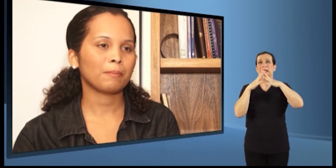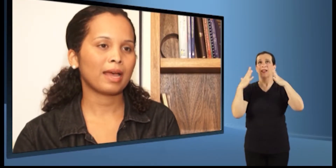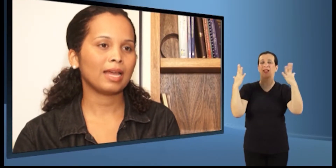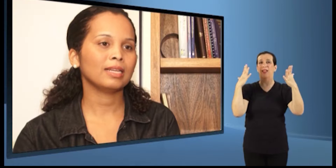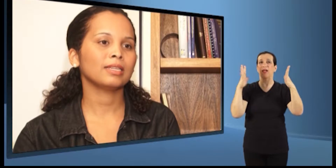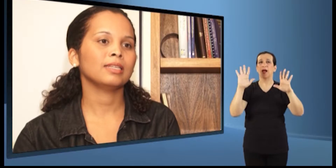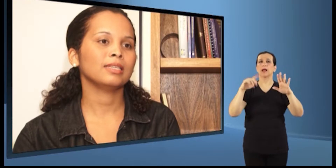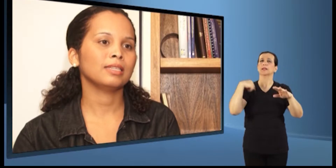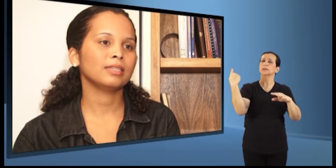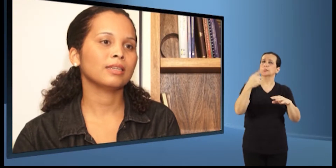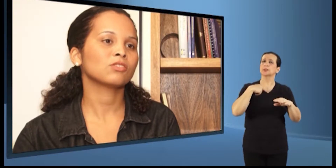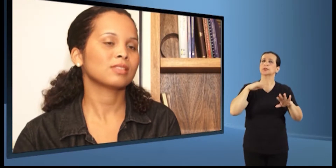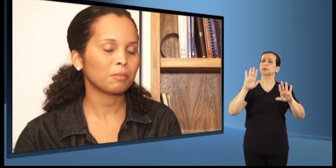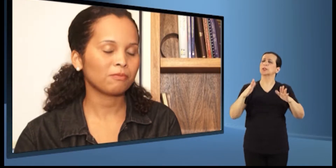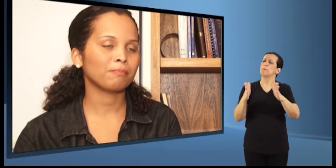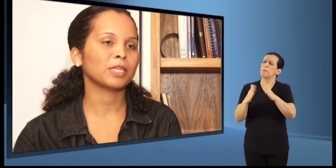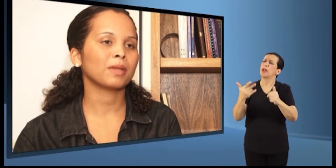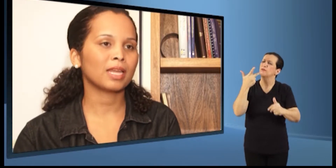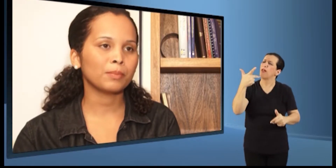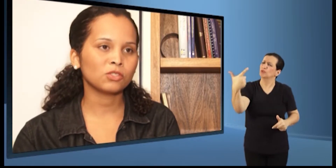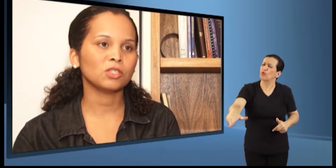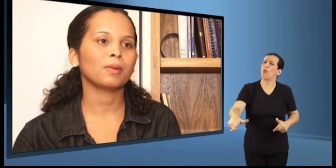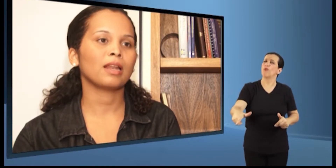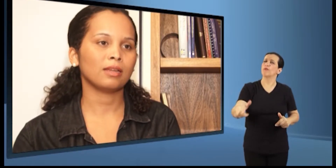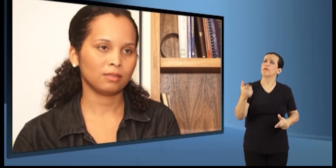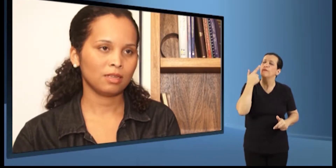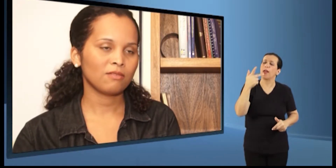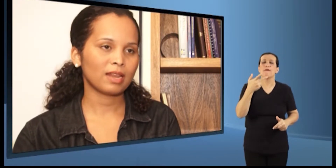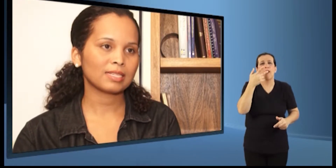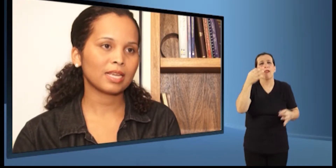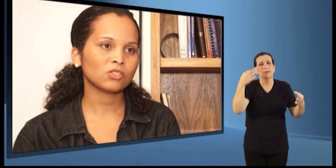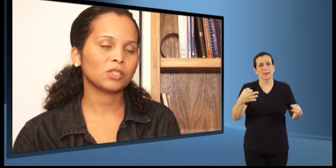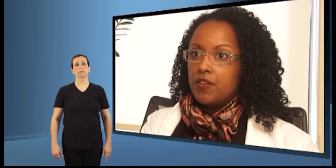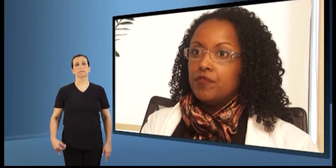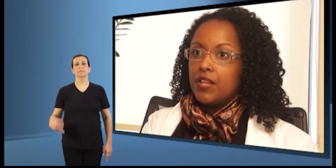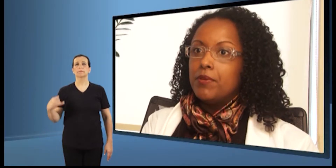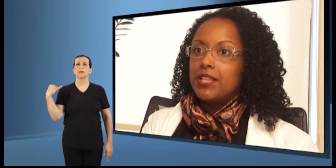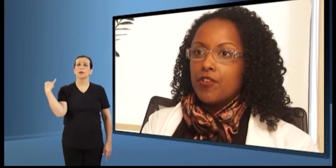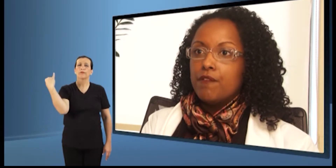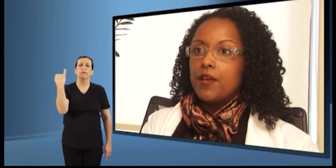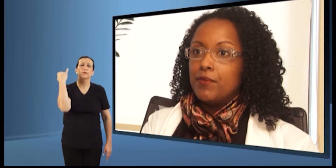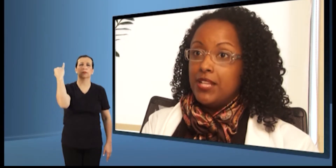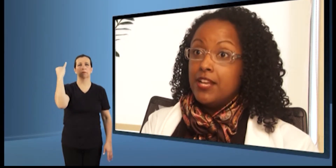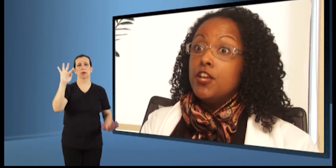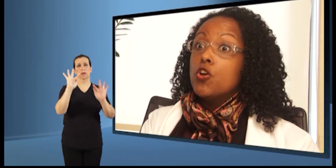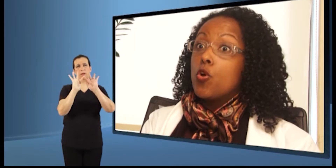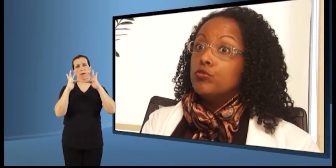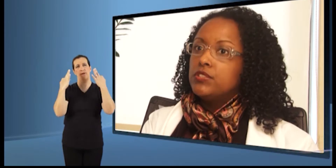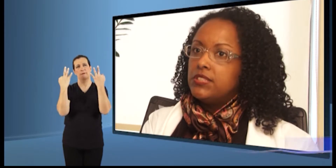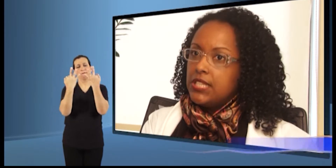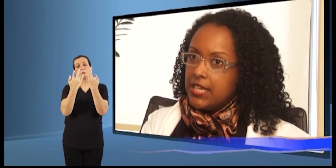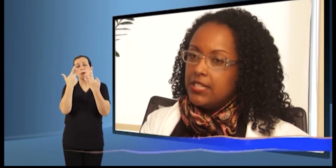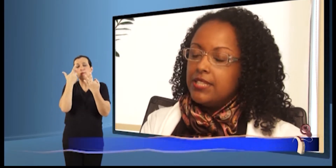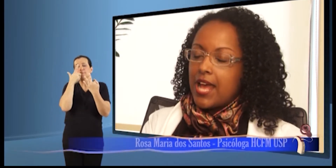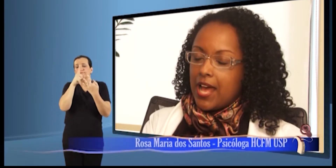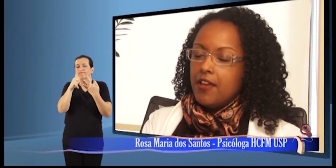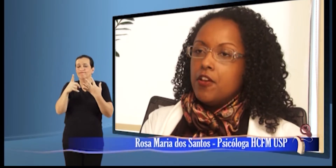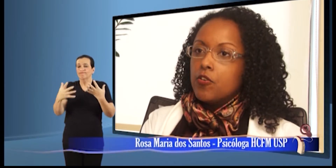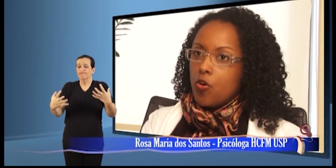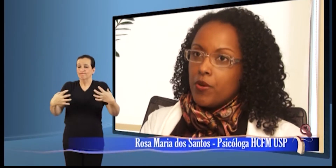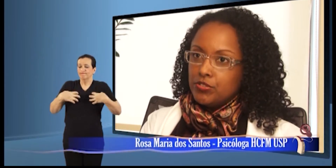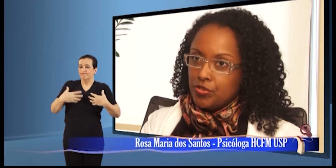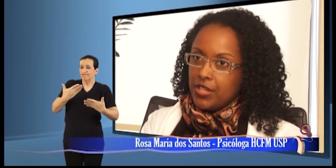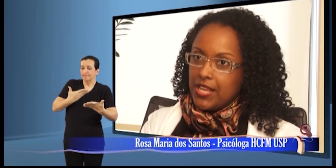se atrapalha e a gente sempre pede para ela repetir, para ela falar certinho. É fundamental que a família consiga